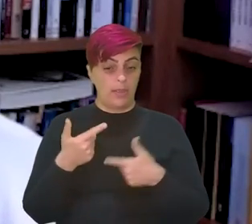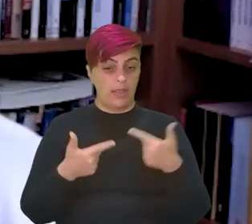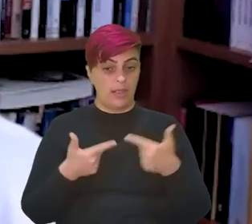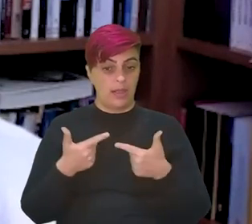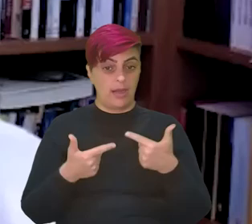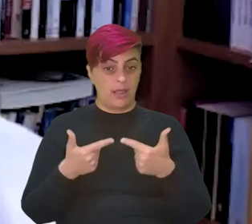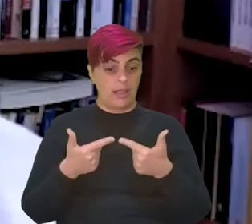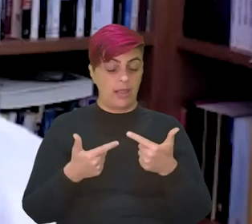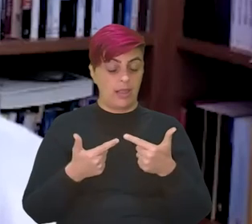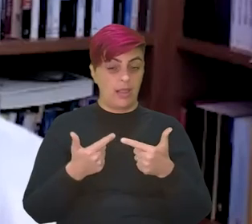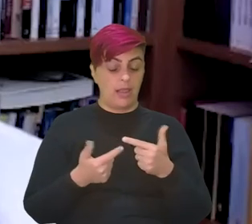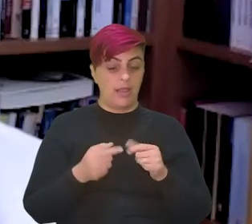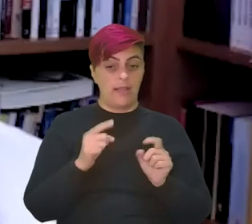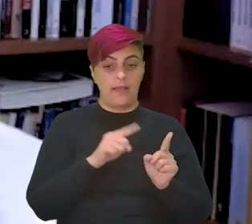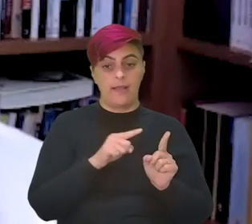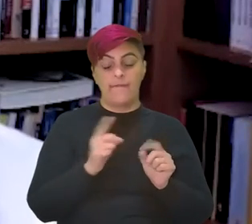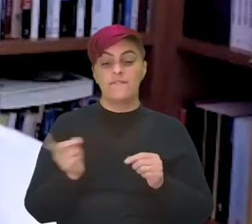ele volta